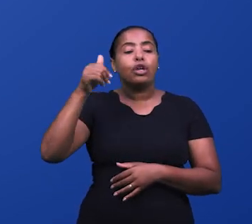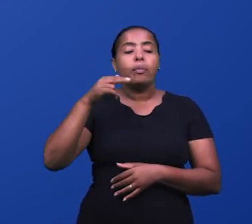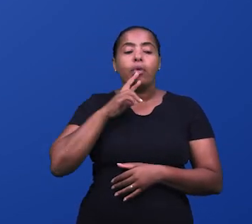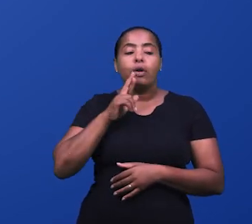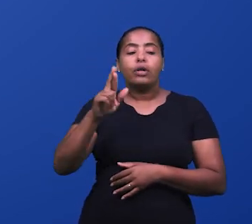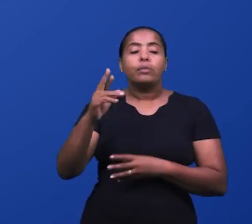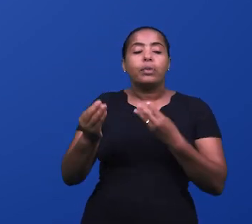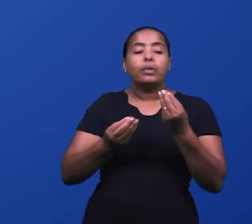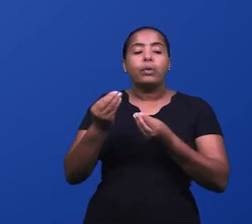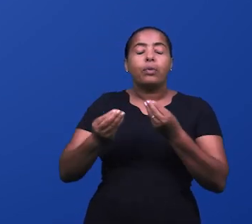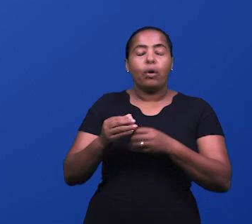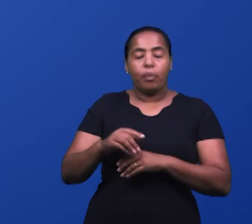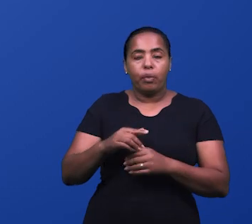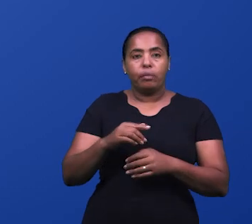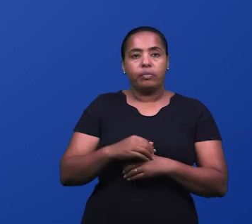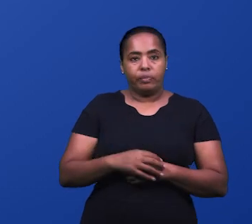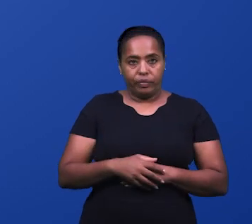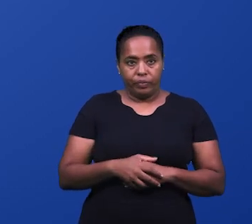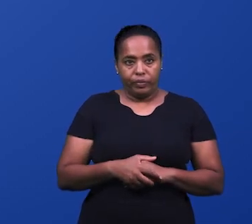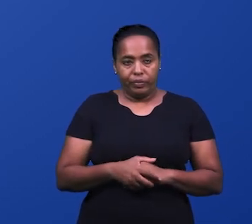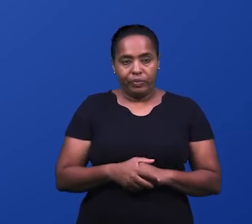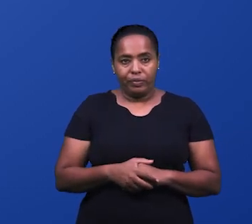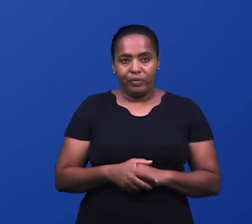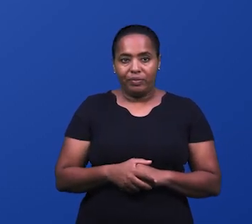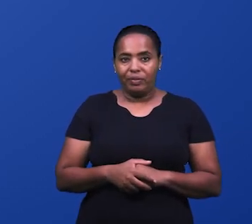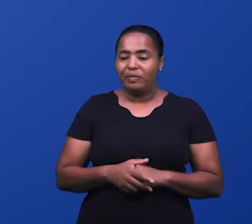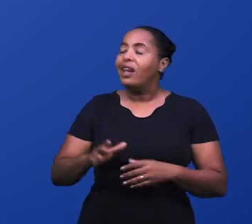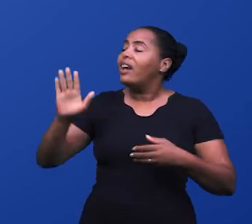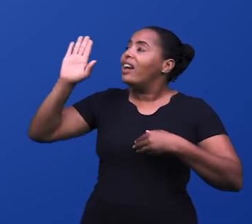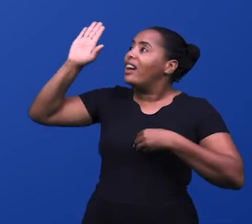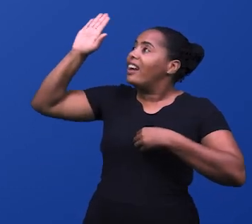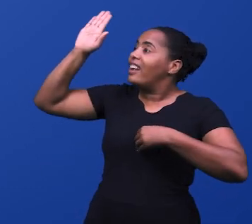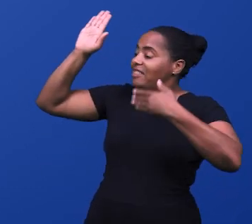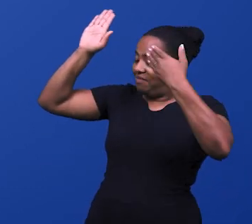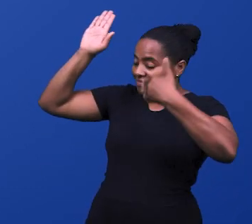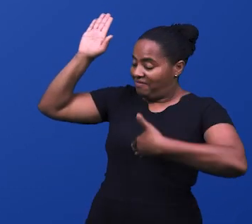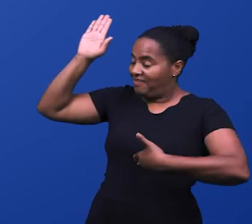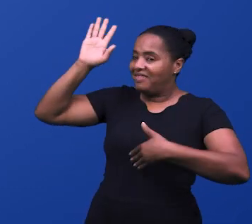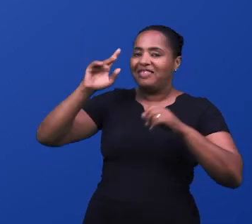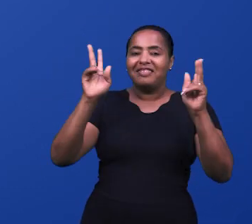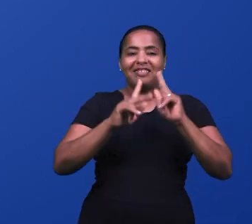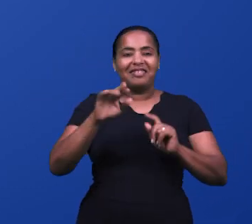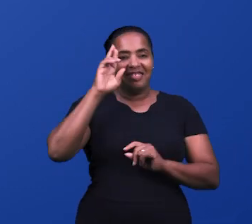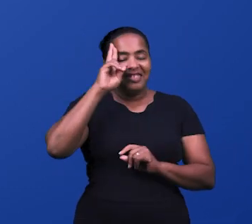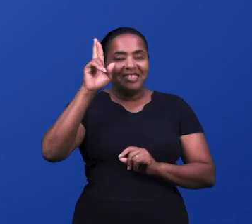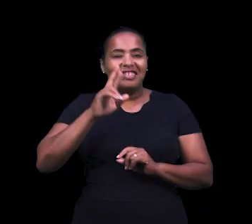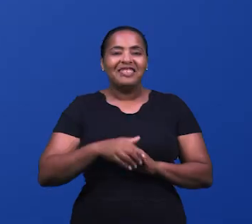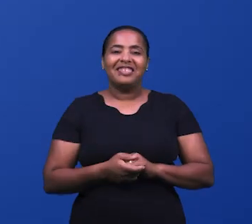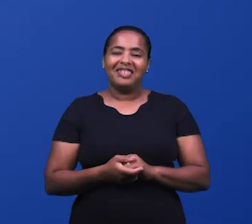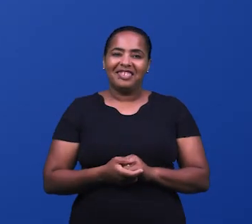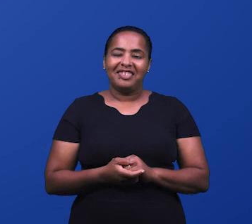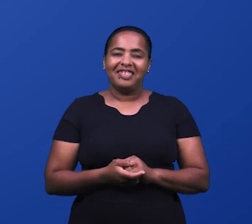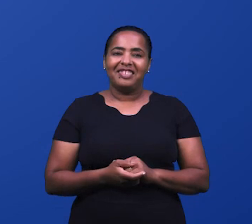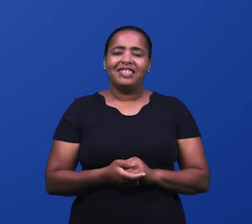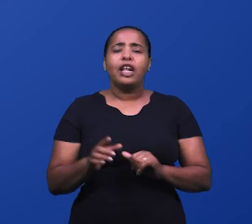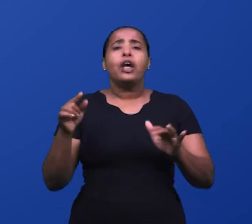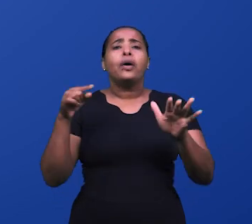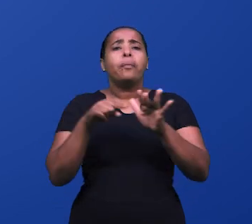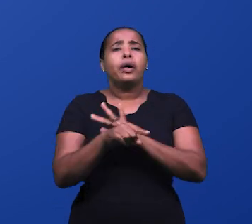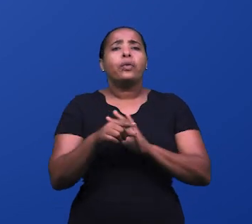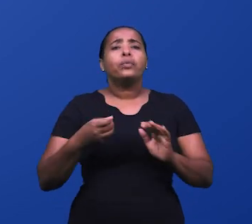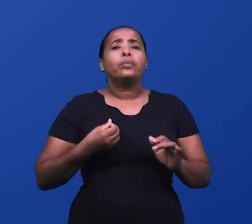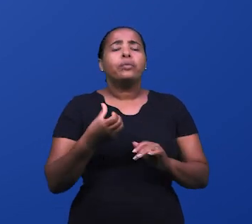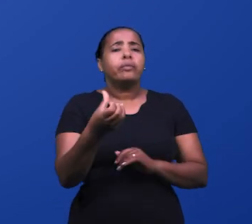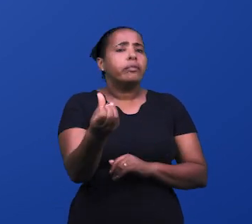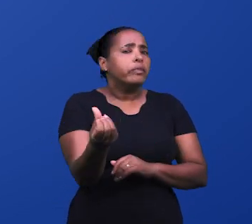de Gênesis 22, versículo 1. Eis-me aqui, a paz do Senhor, irmãs. Pergunta